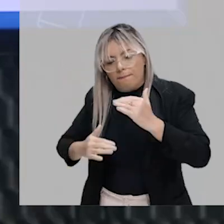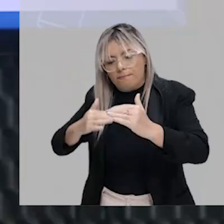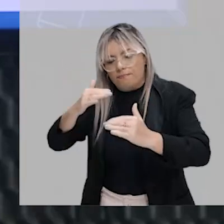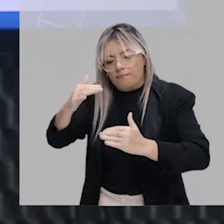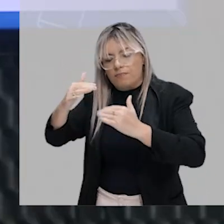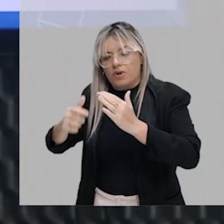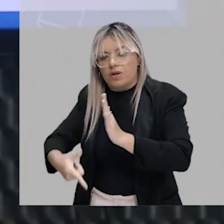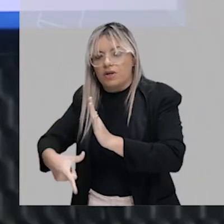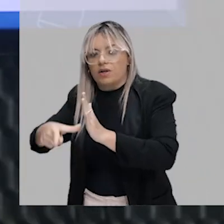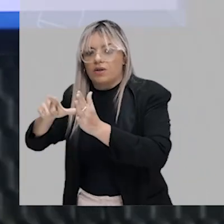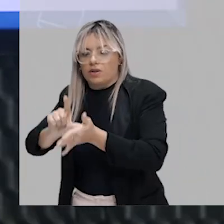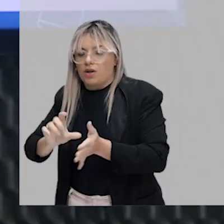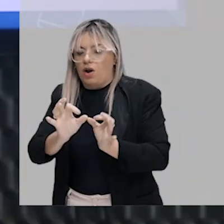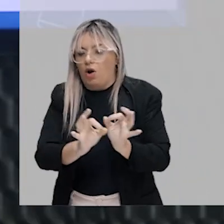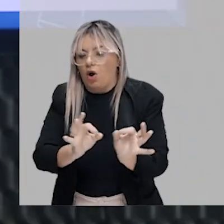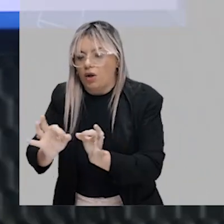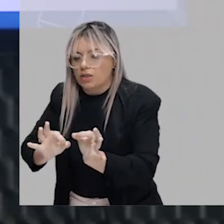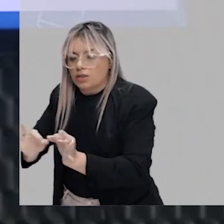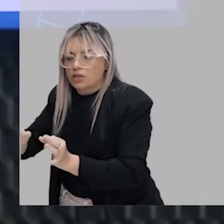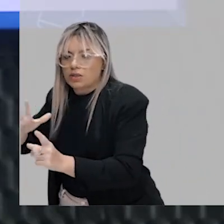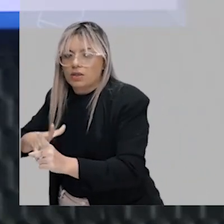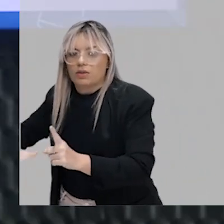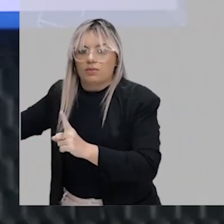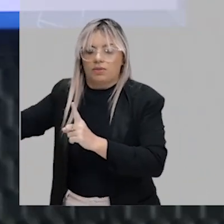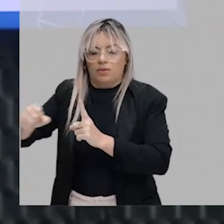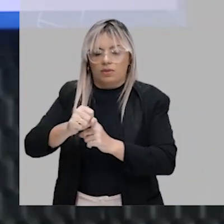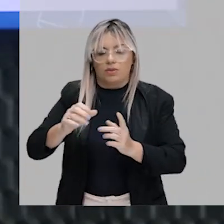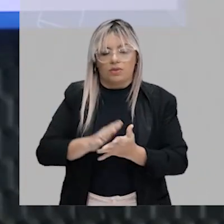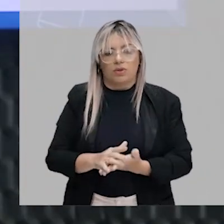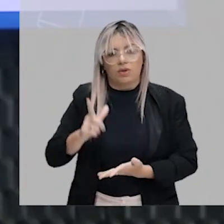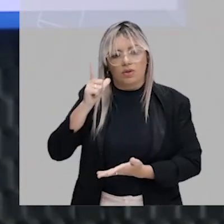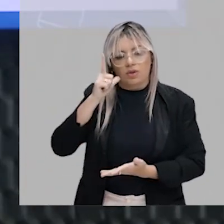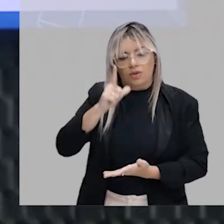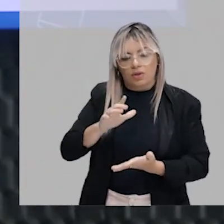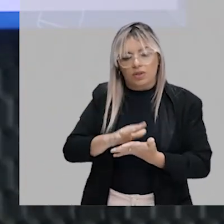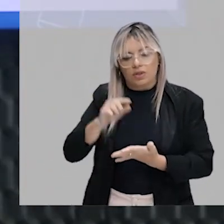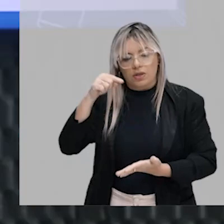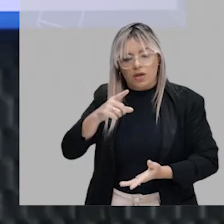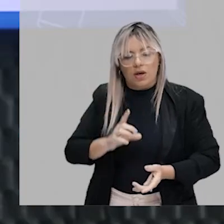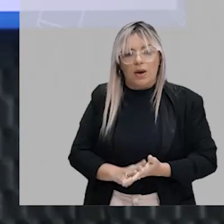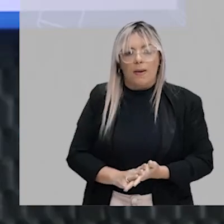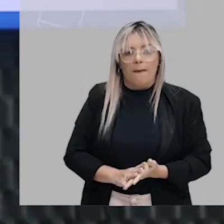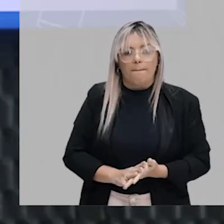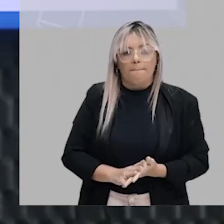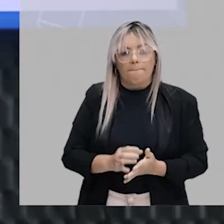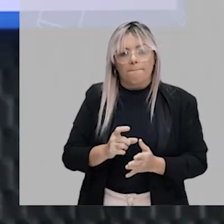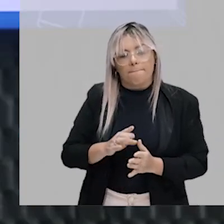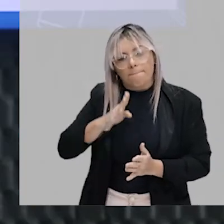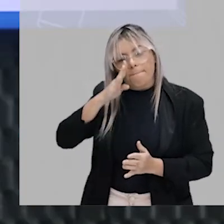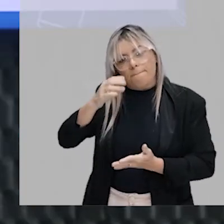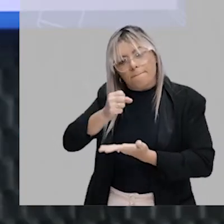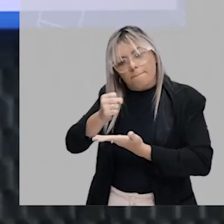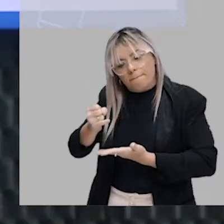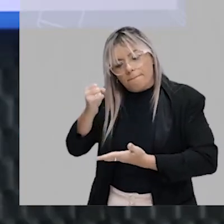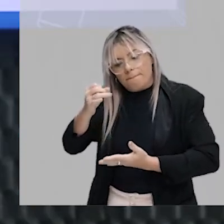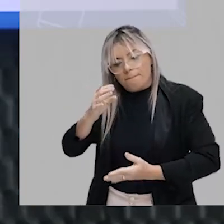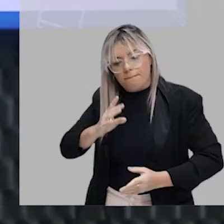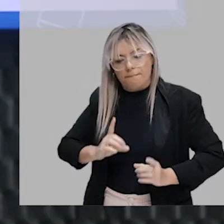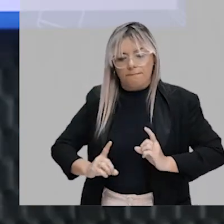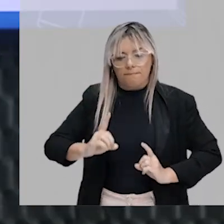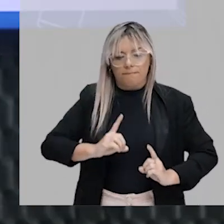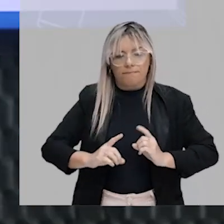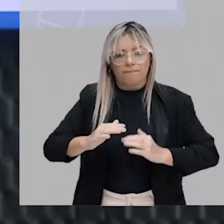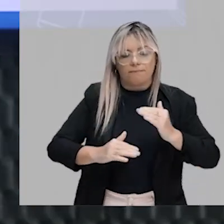antes houver o quê? A ordem. Só se conquista o princípio dinâmico se houver o princípio estático.